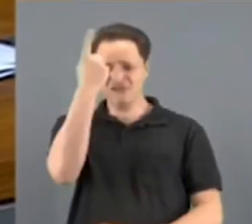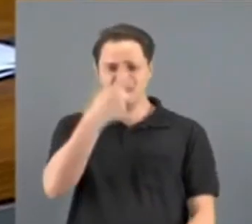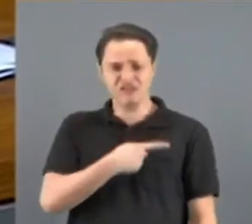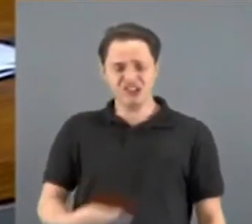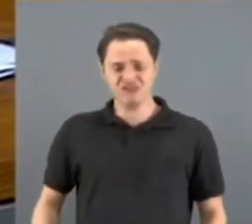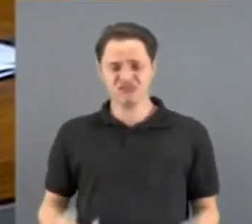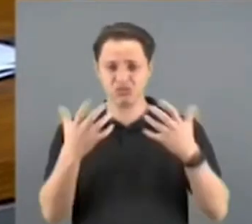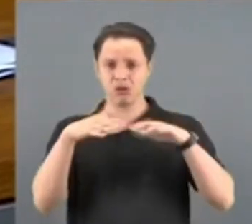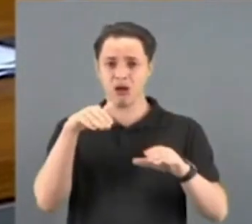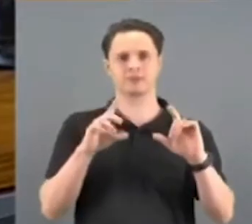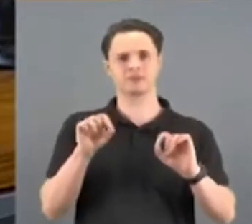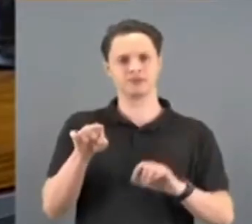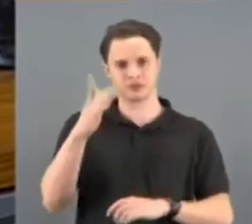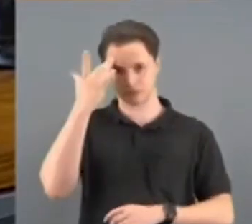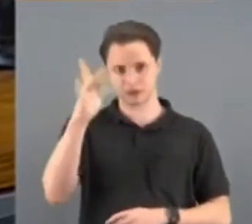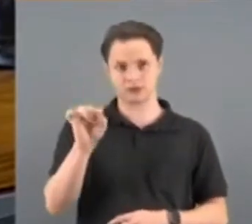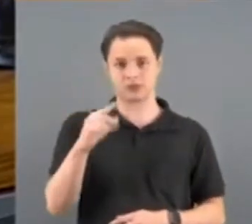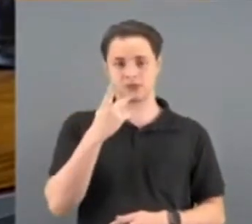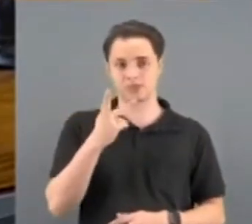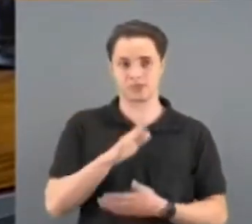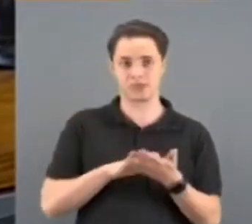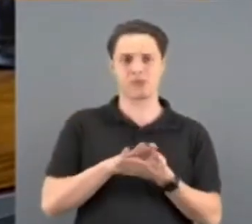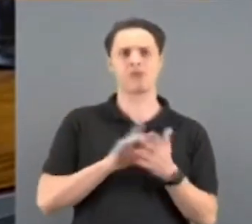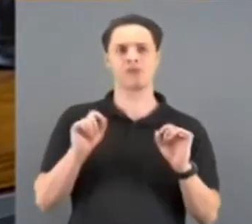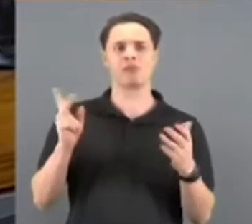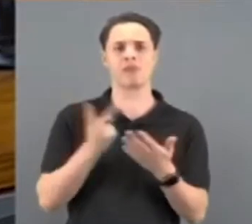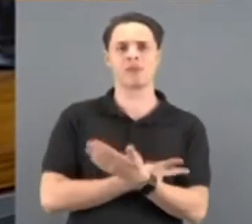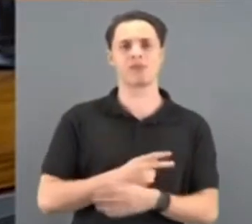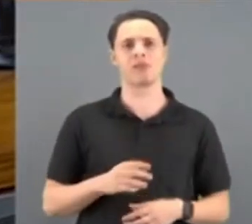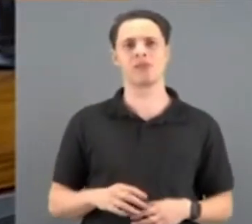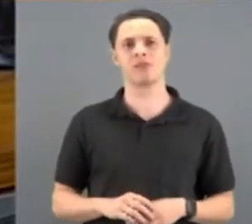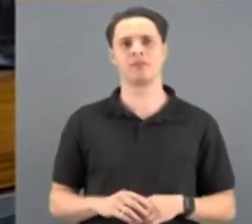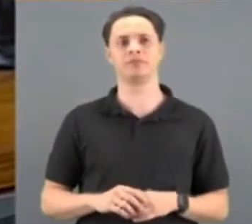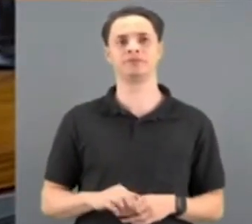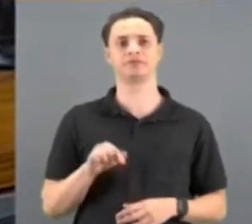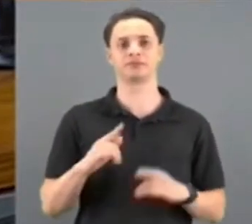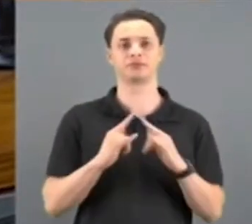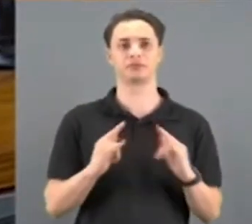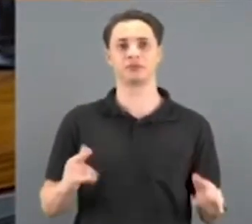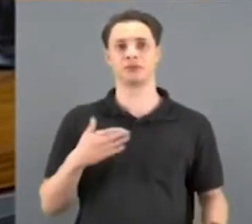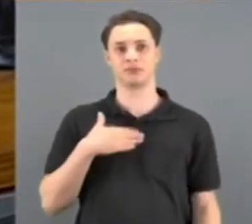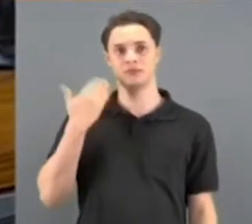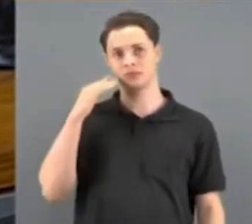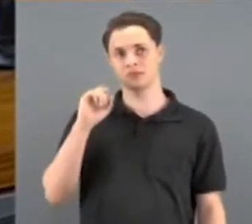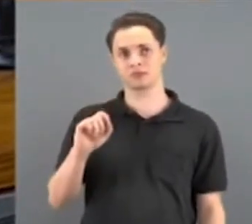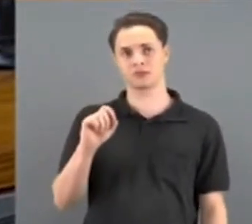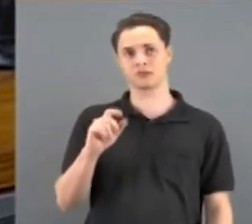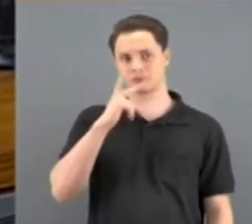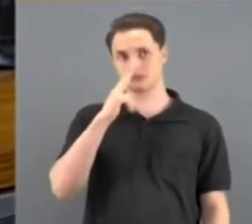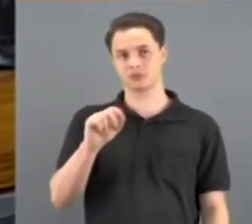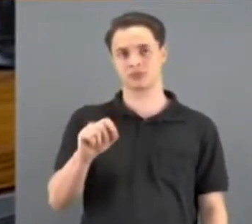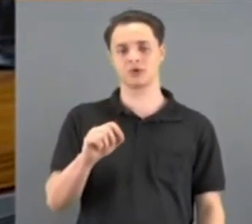eleição democrática, etc. Disse que não sabia nada que estava acontecendo naquele acampamento, que no meu entender era uma incubadora